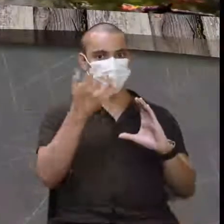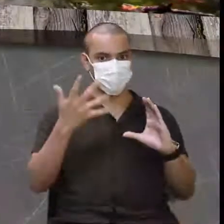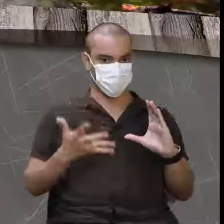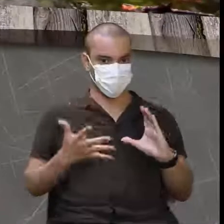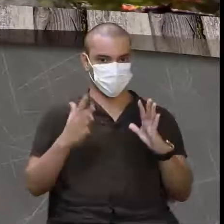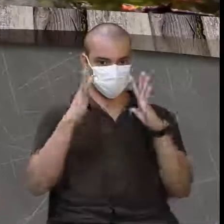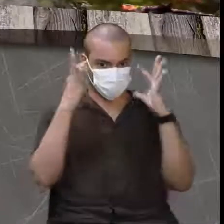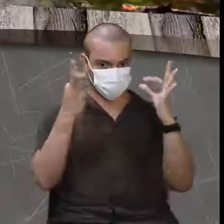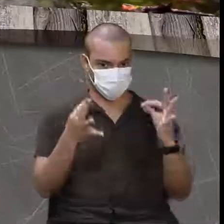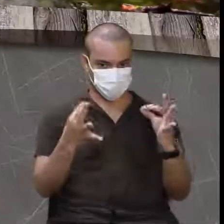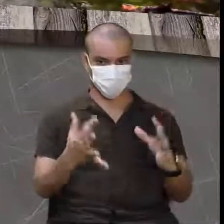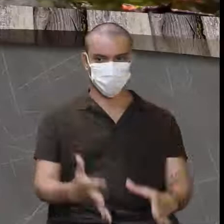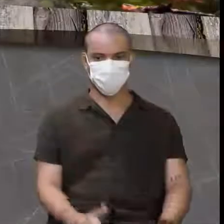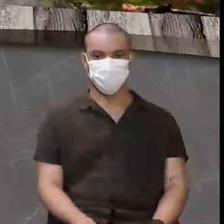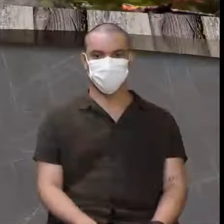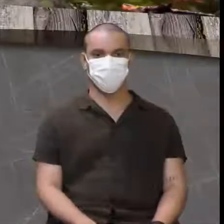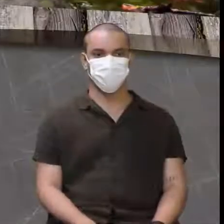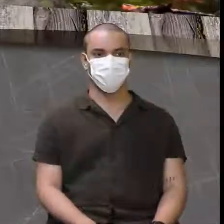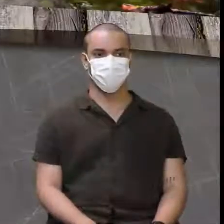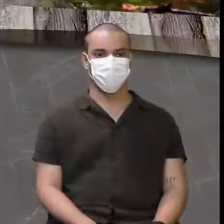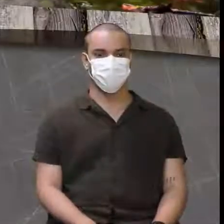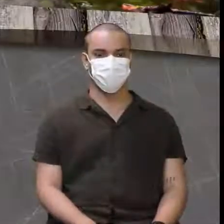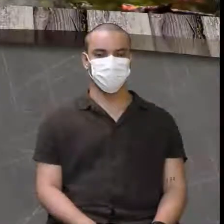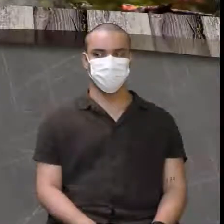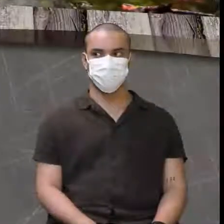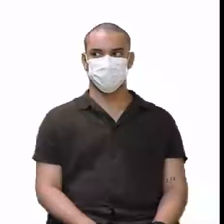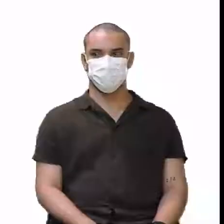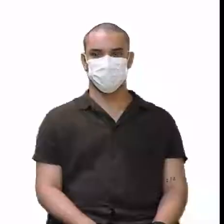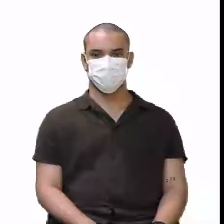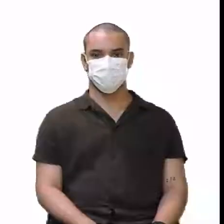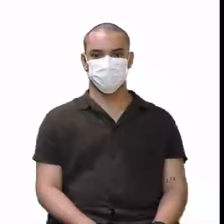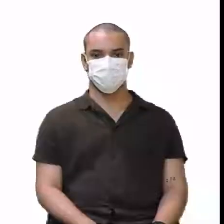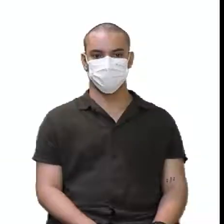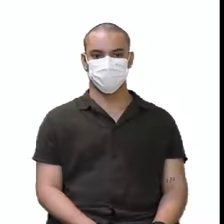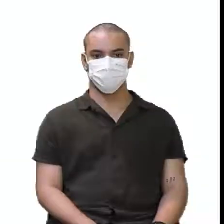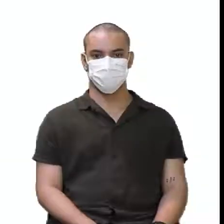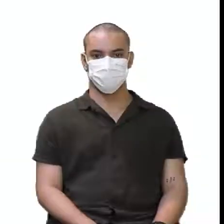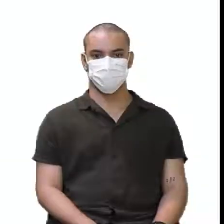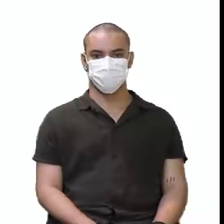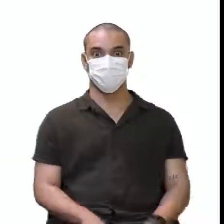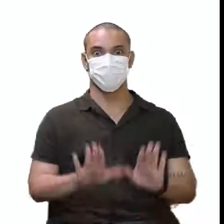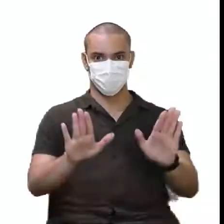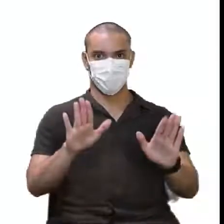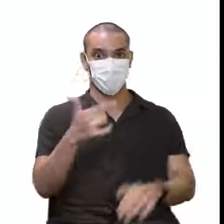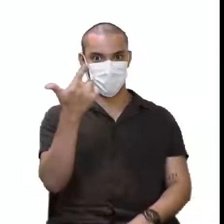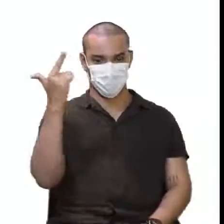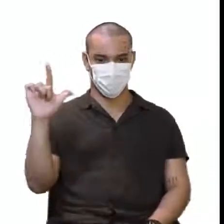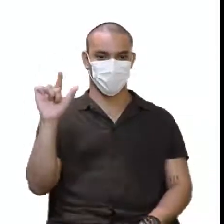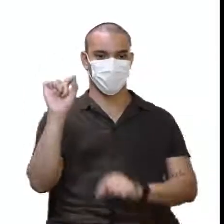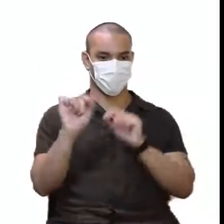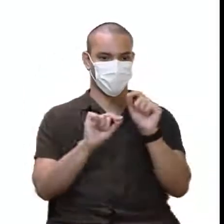já, fica ligadinho. Vamos embora? Então, qual foi a outra? Meu Deus.